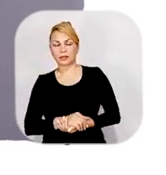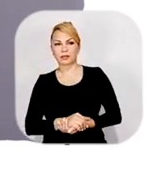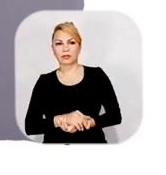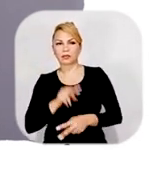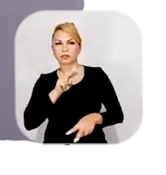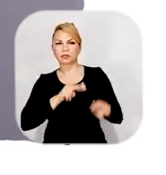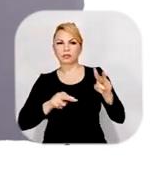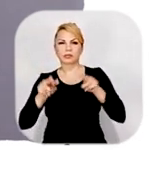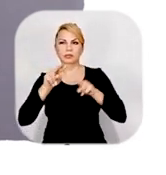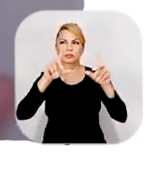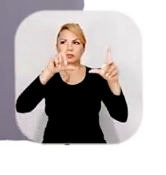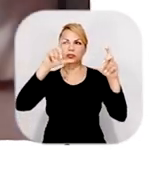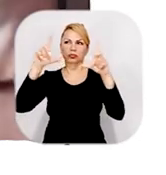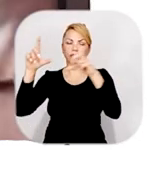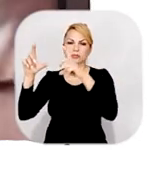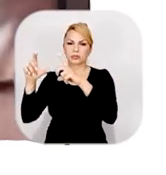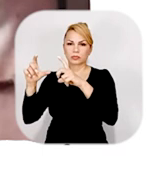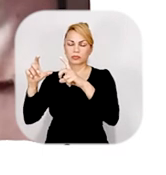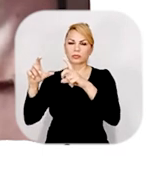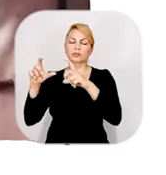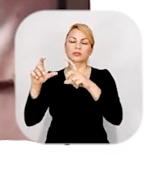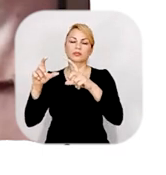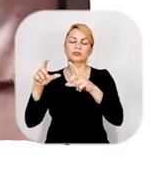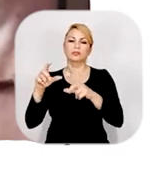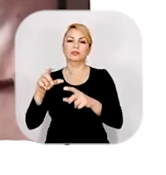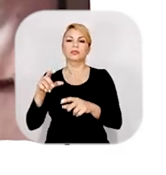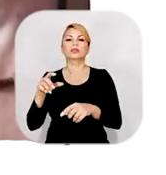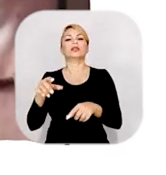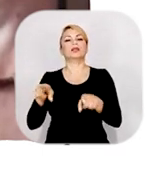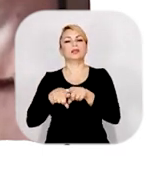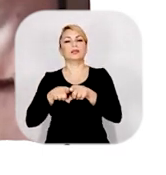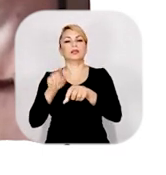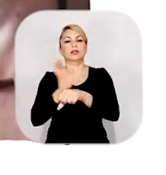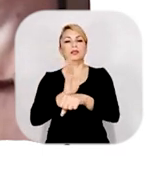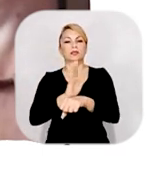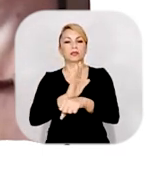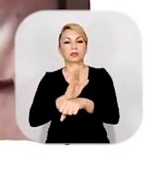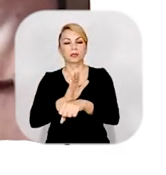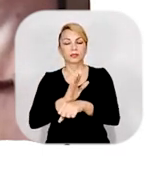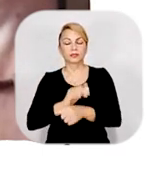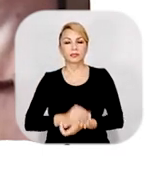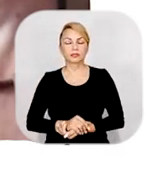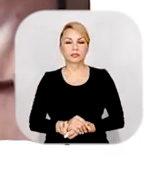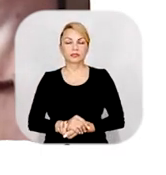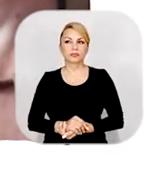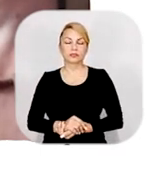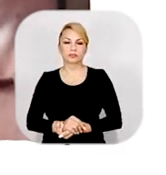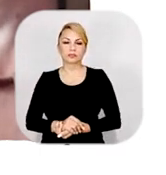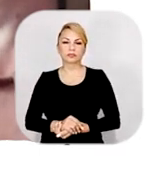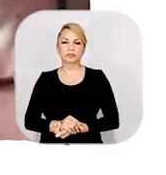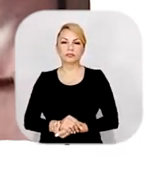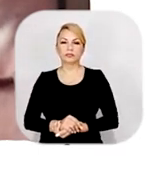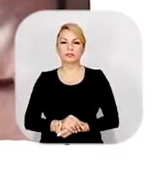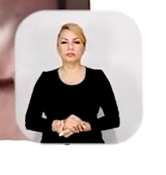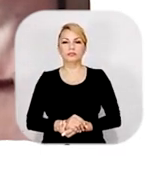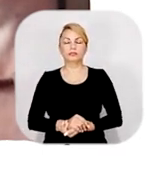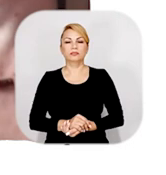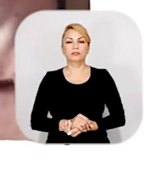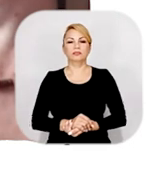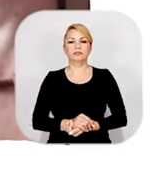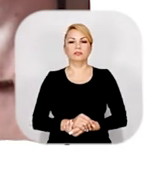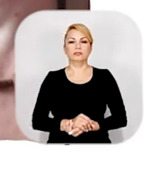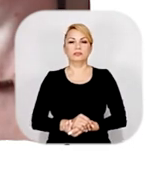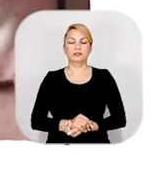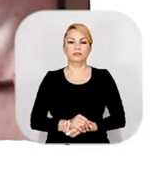as imagens fotográficas, mas sobretudo as dos filmes, uma coisa que é, para mim